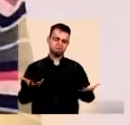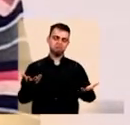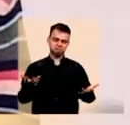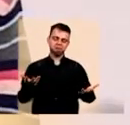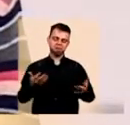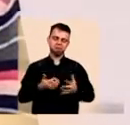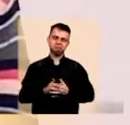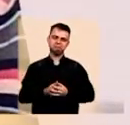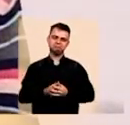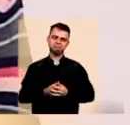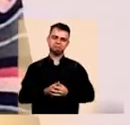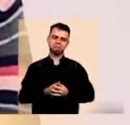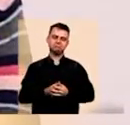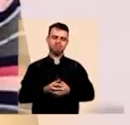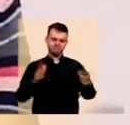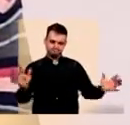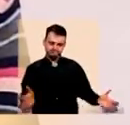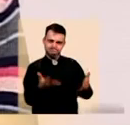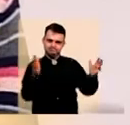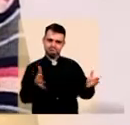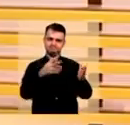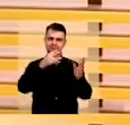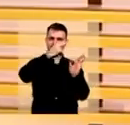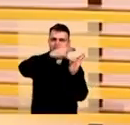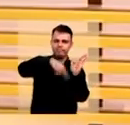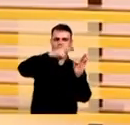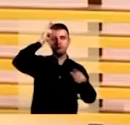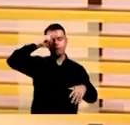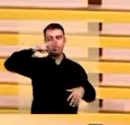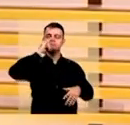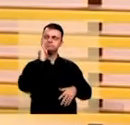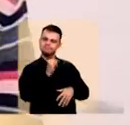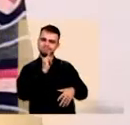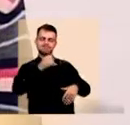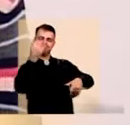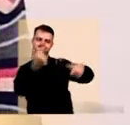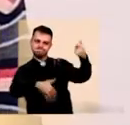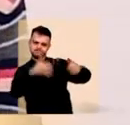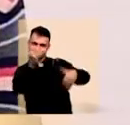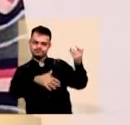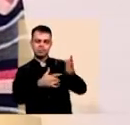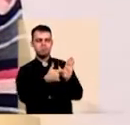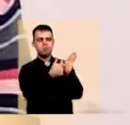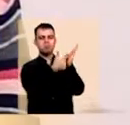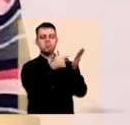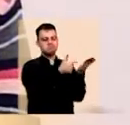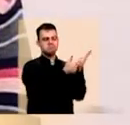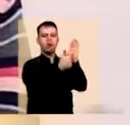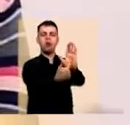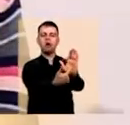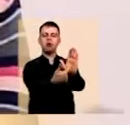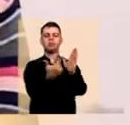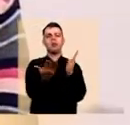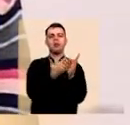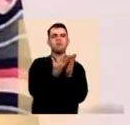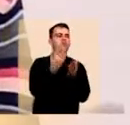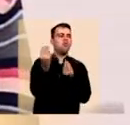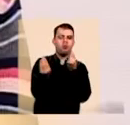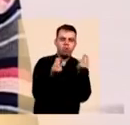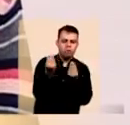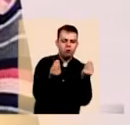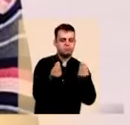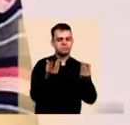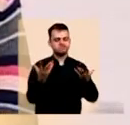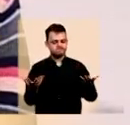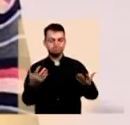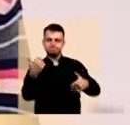colocou bastante ênfase nisso aí. Conta uma história, mostra aquele livro que ela está envolvida com